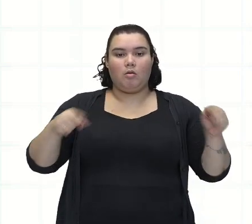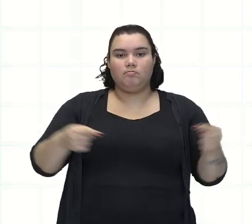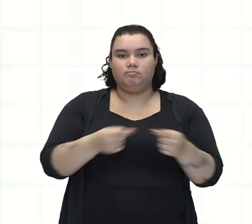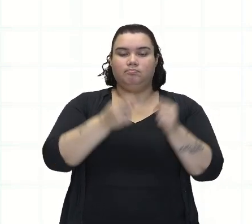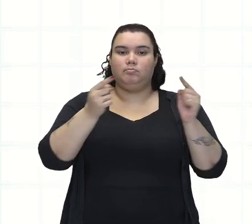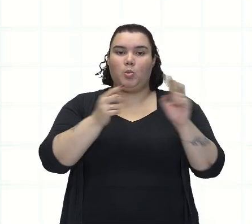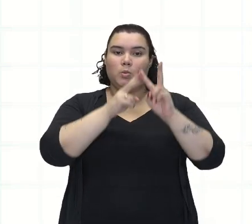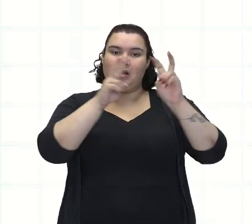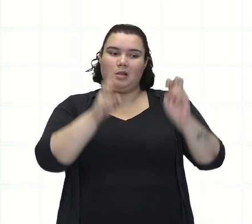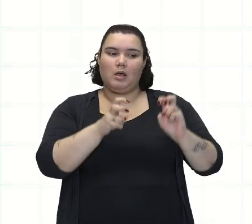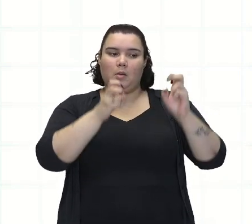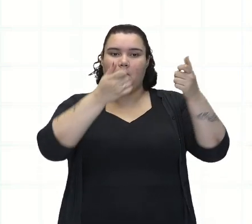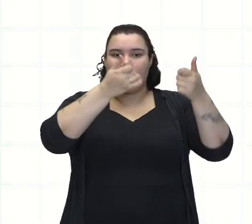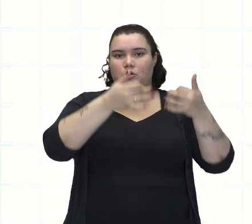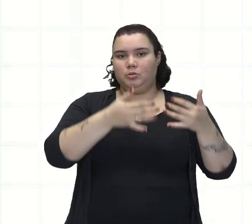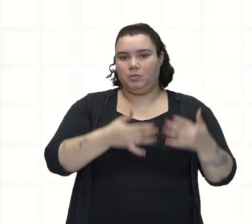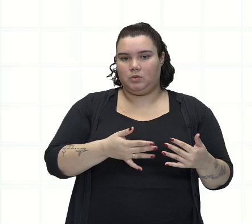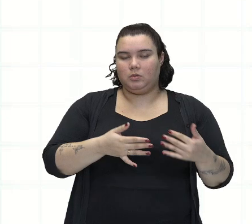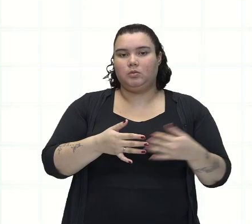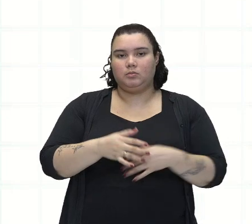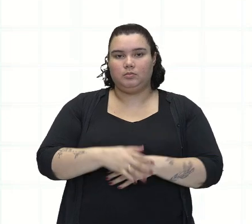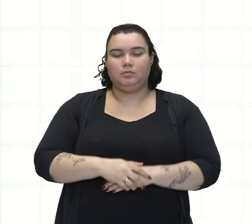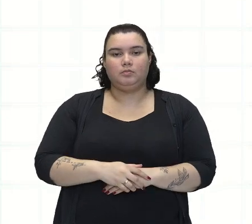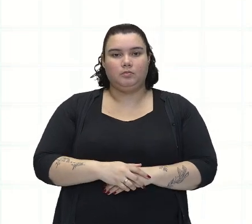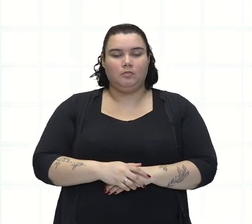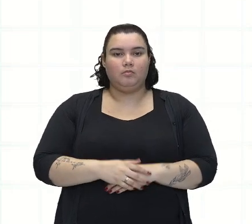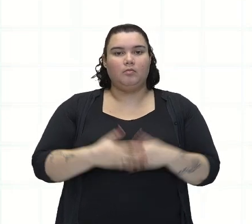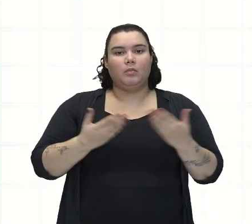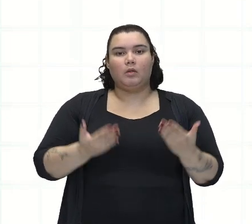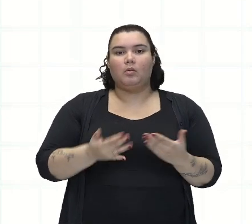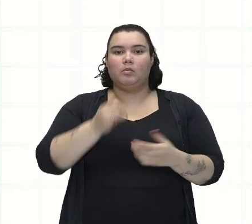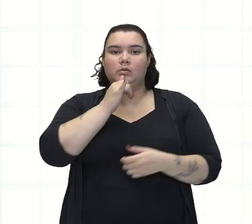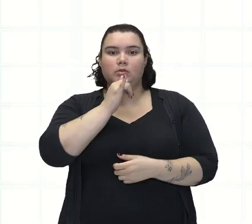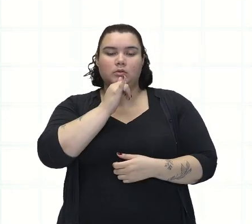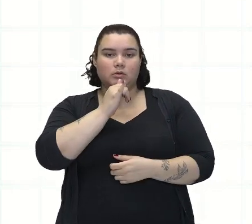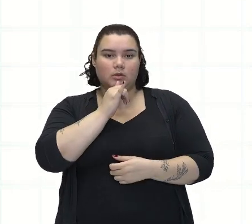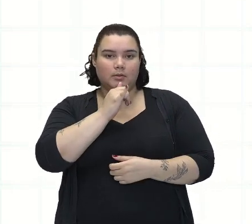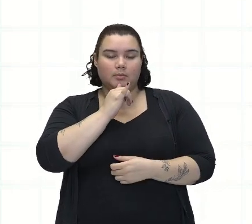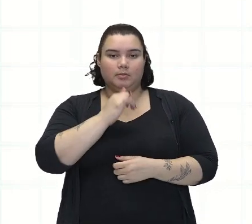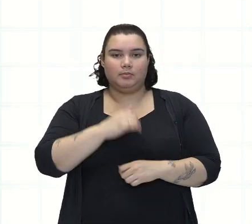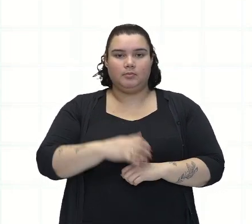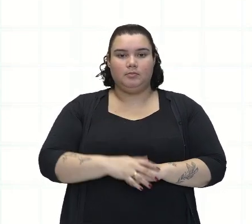assunto abordado. Então, por exemplo,